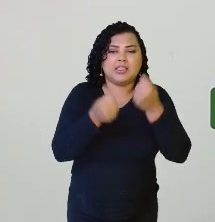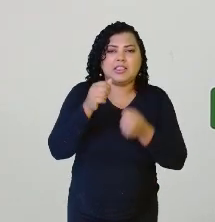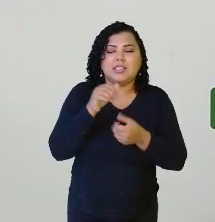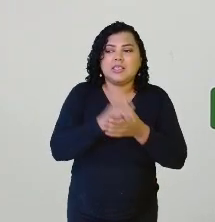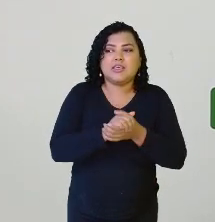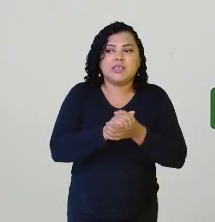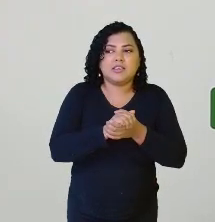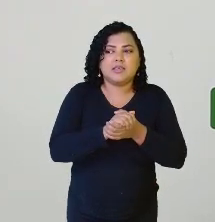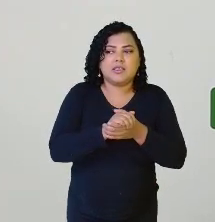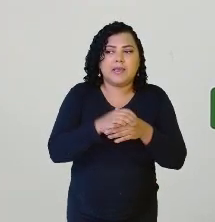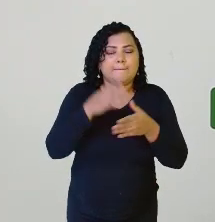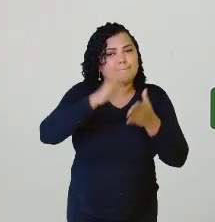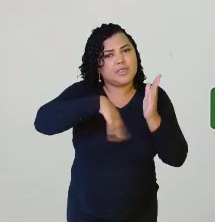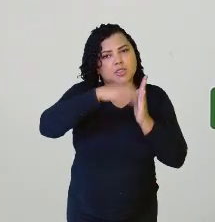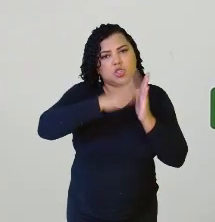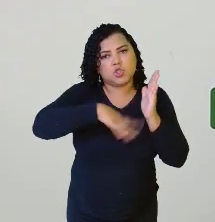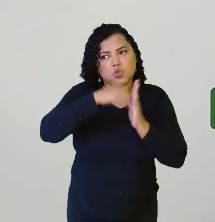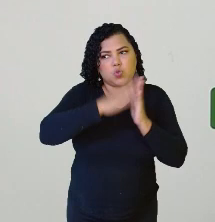aqui num